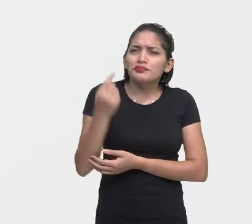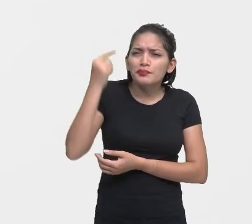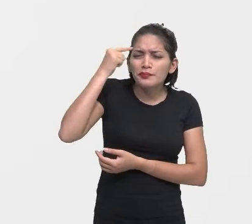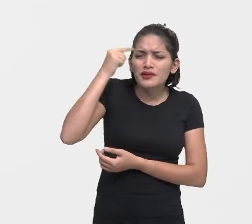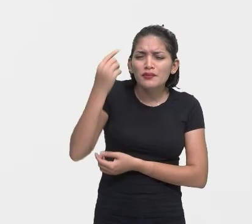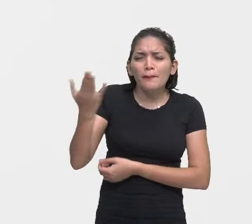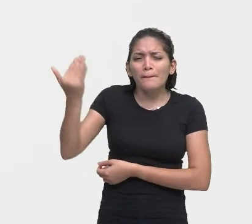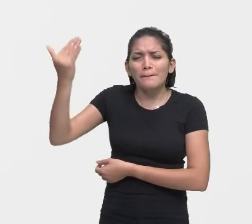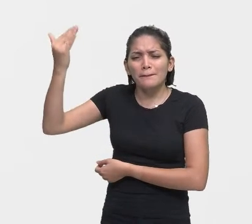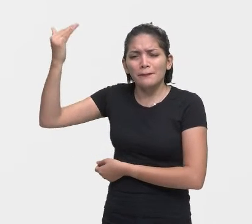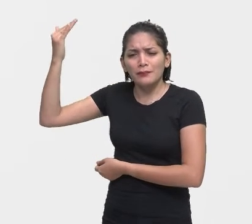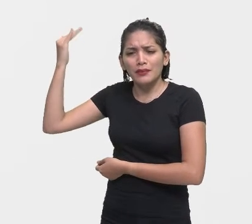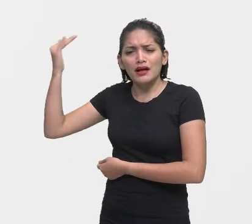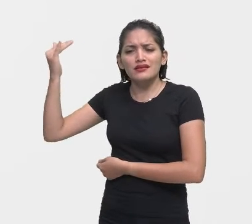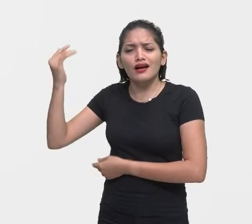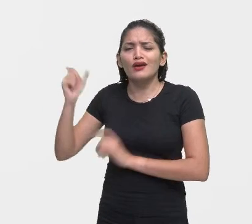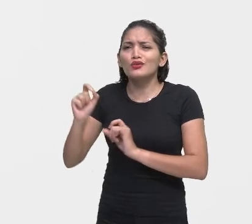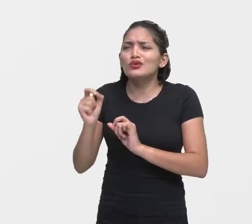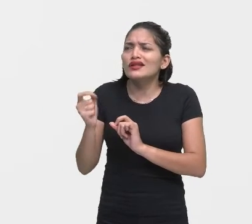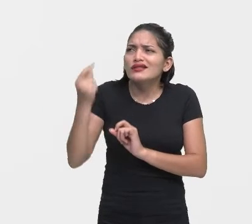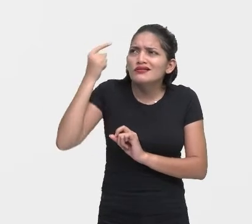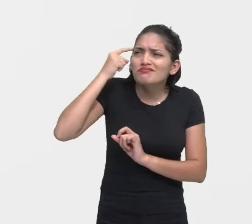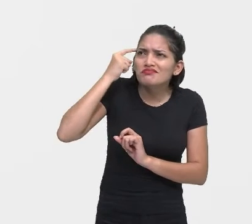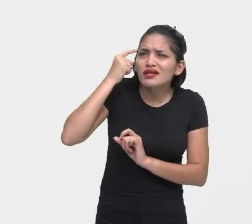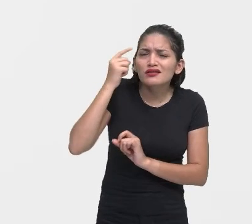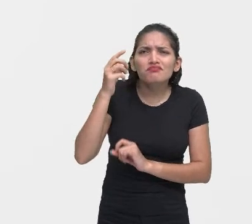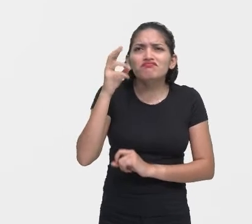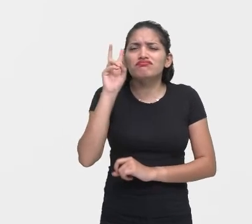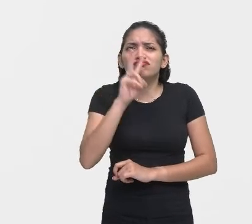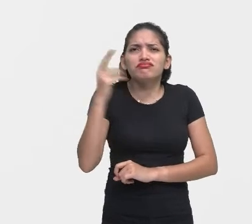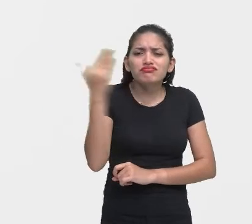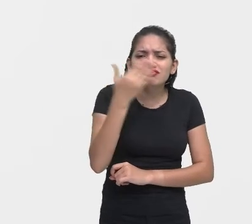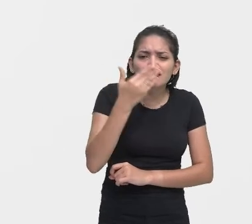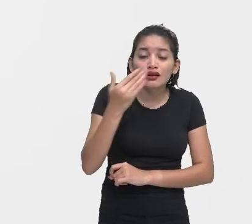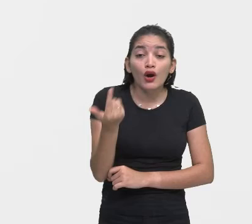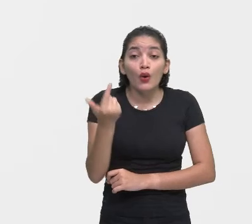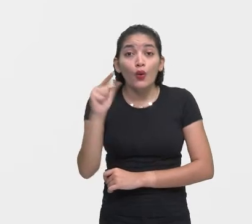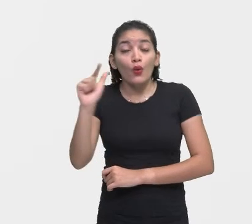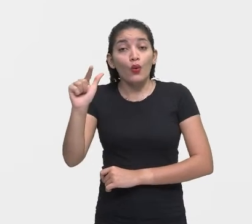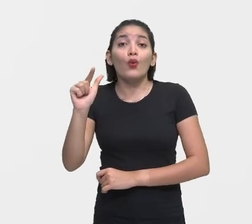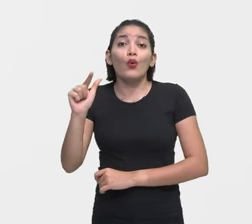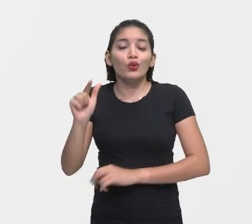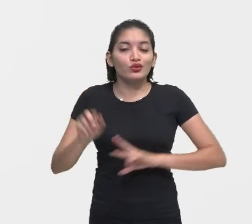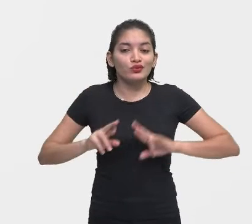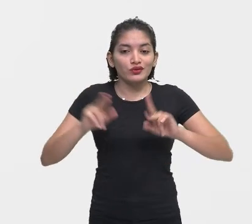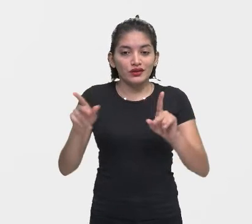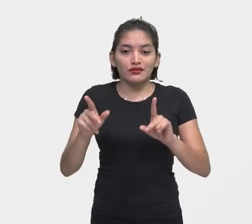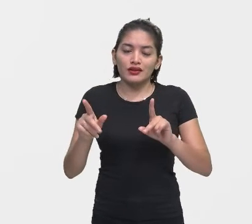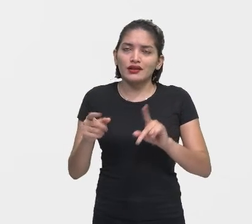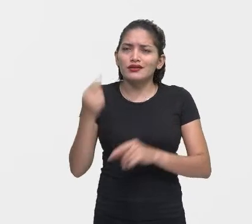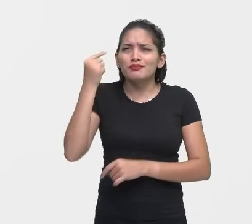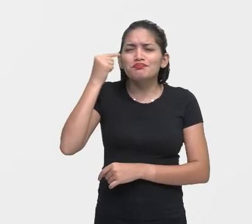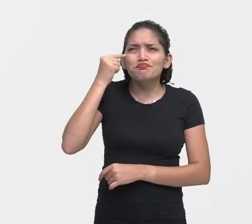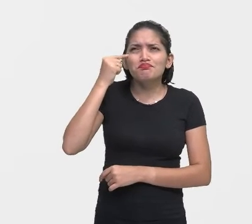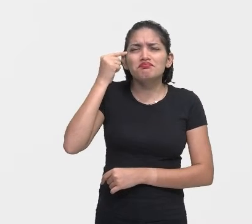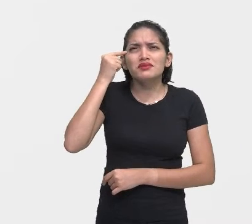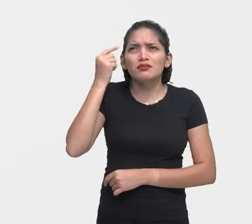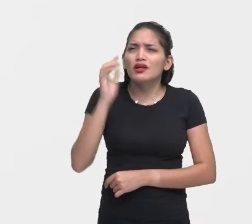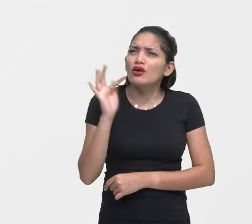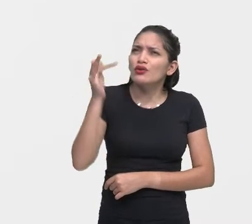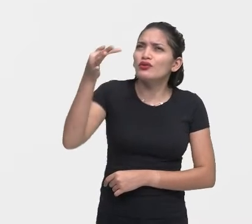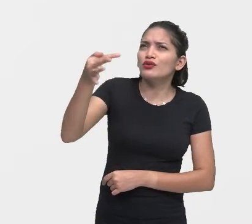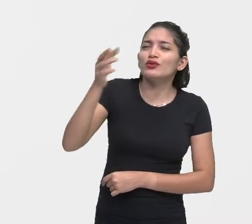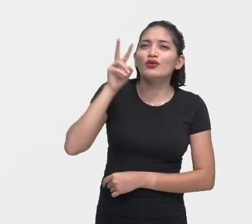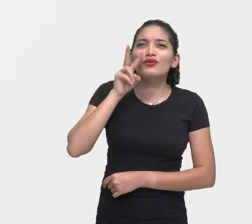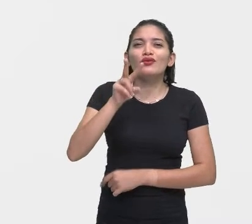passado, veem o que não veem. Outros, fitos, os mesmos olhos no futuro,